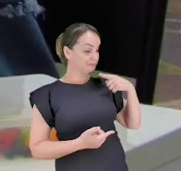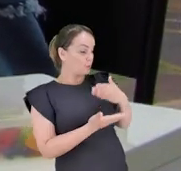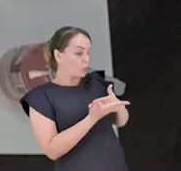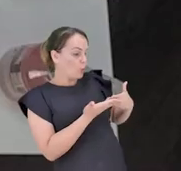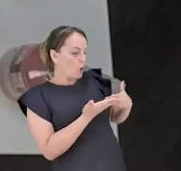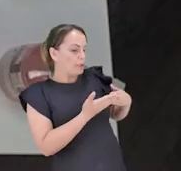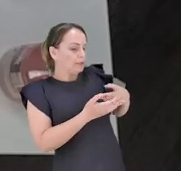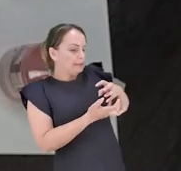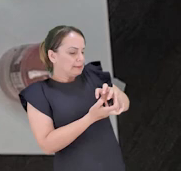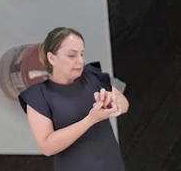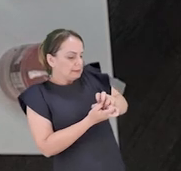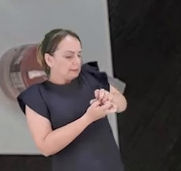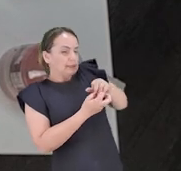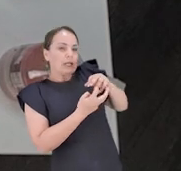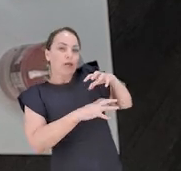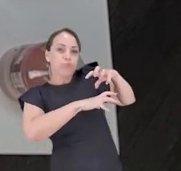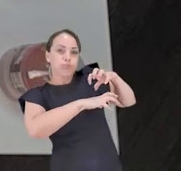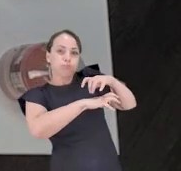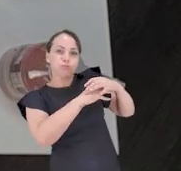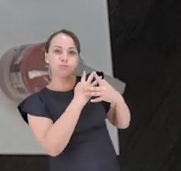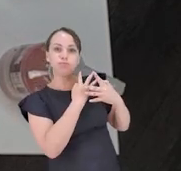consistência meio de umas teias, umas... Uhum. Enfim,